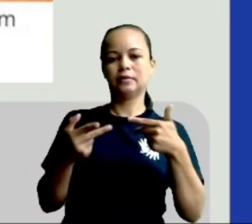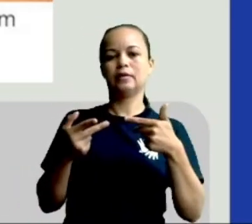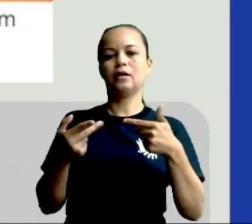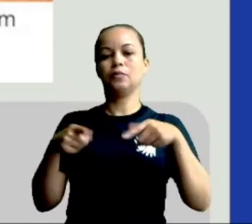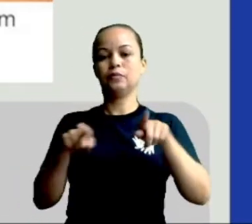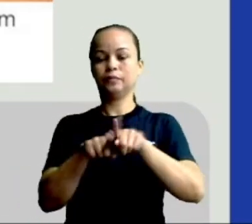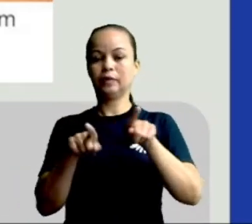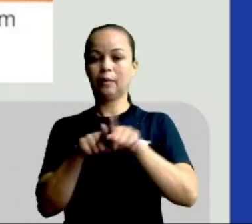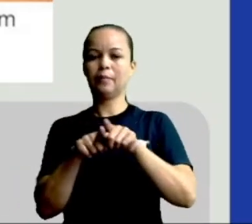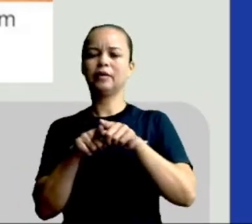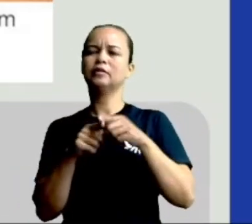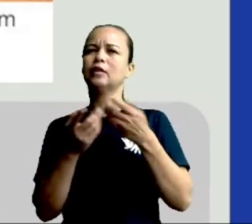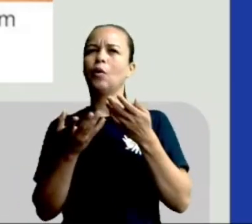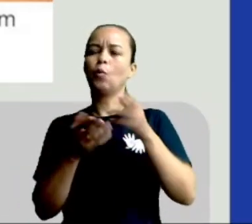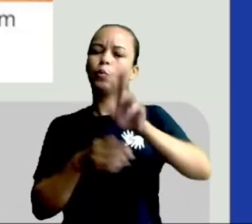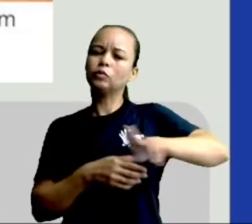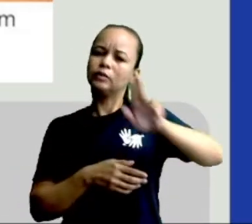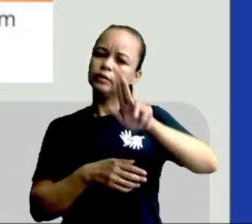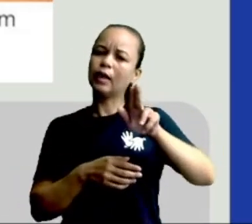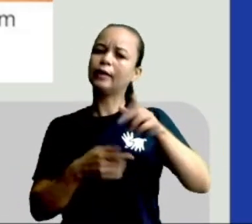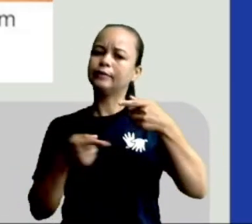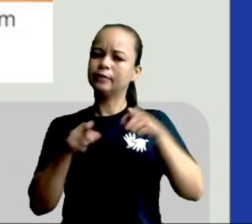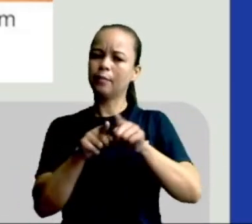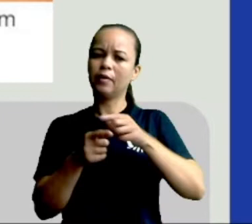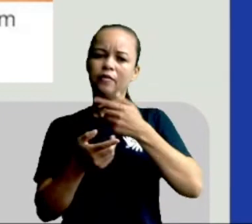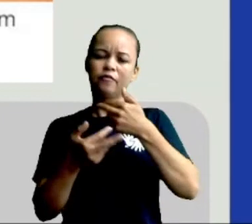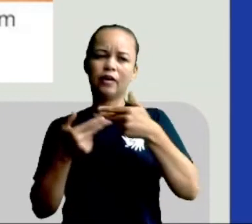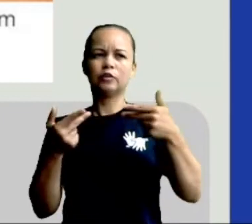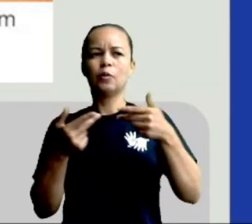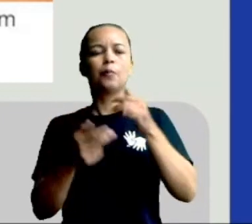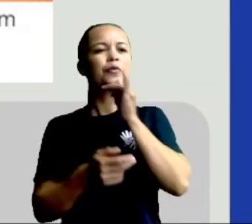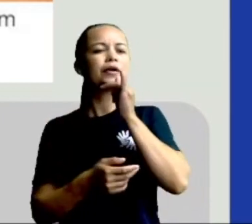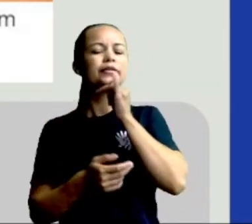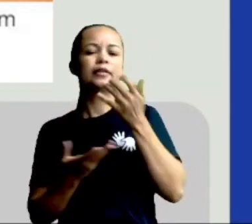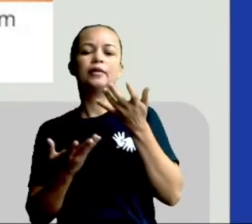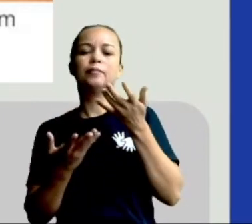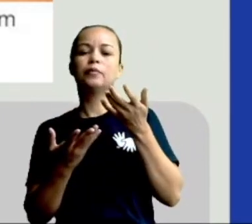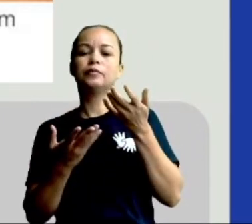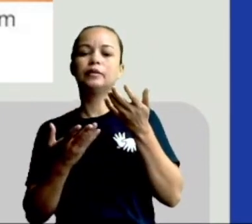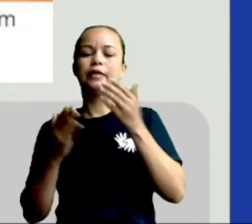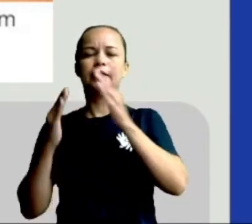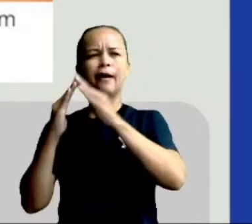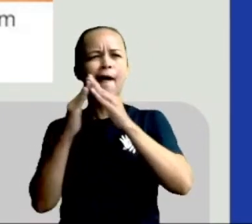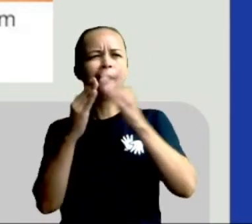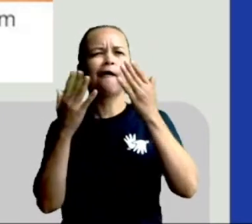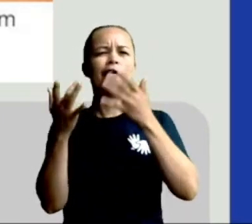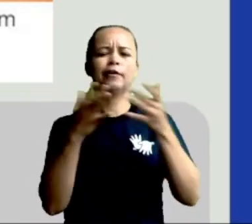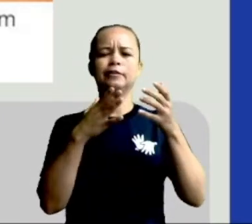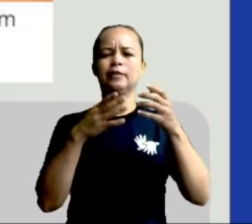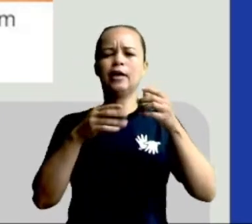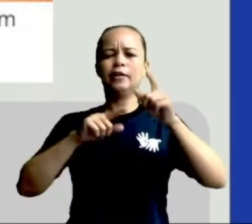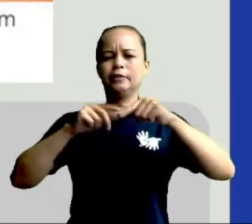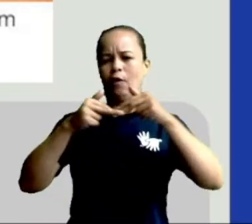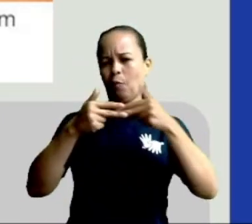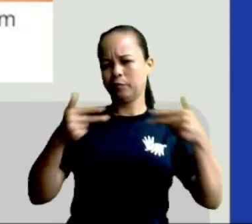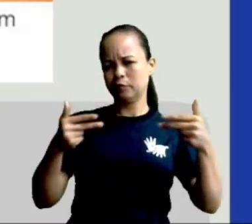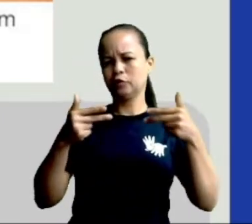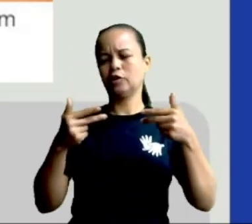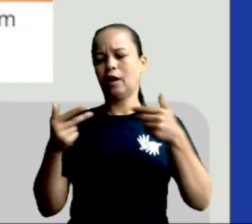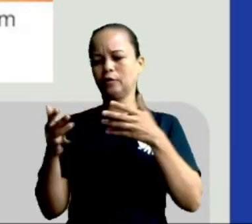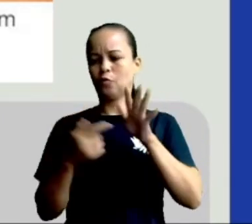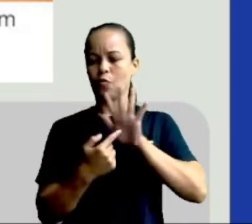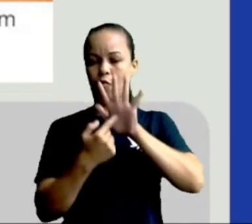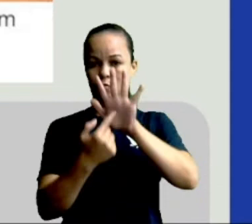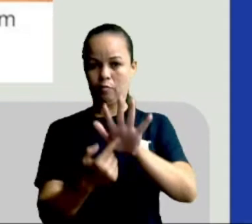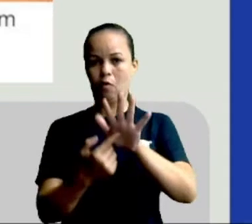utilizadas para outros fins. Para a construção, por exemplo, de móveis, de casas, de objetos, como mostra